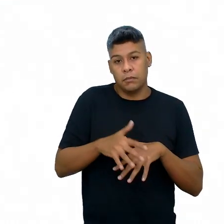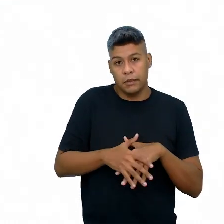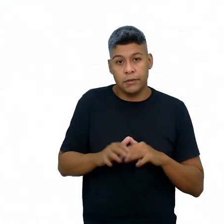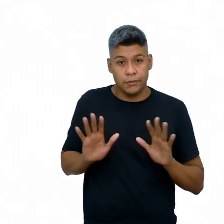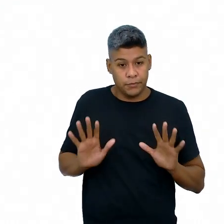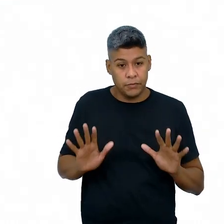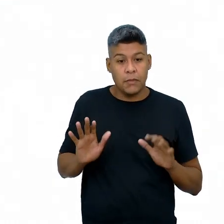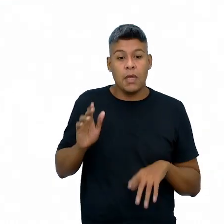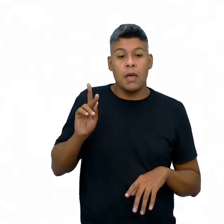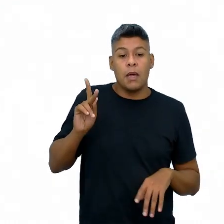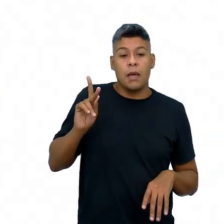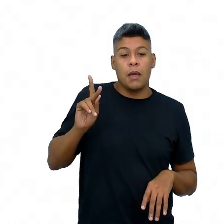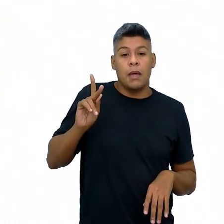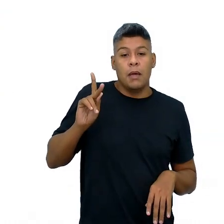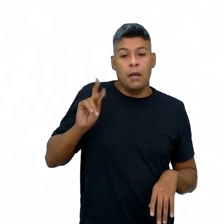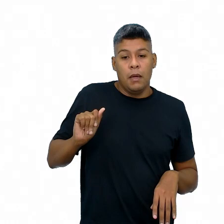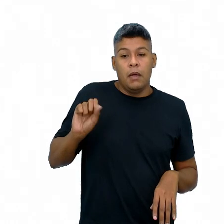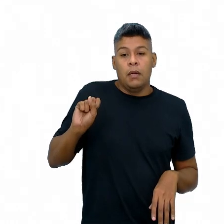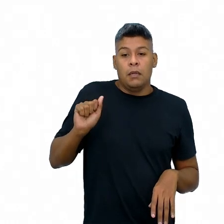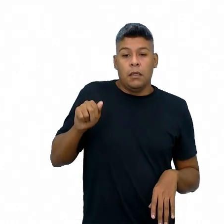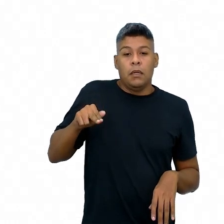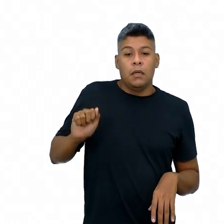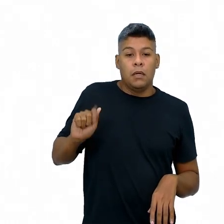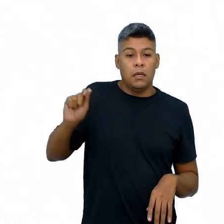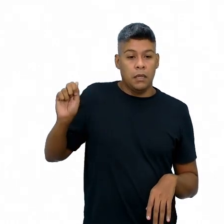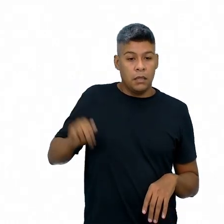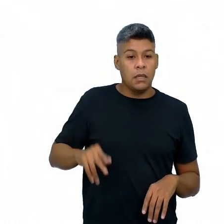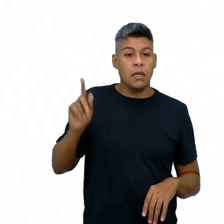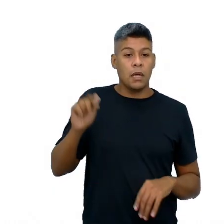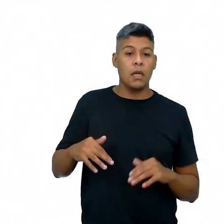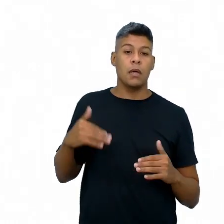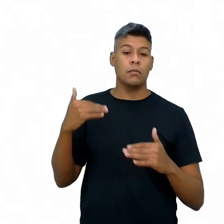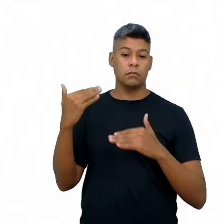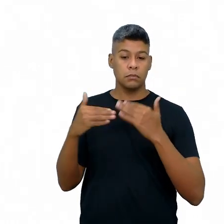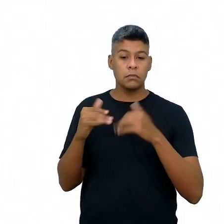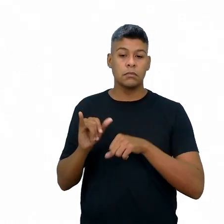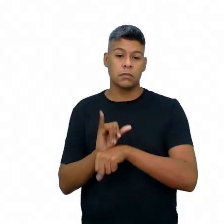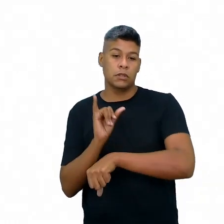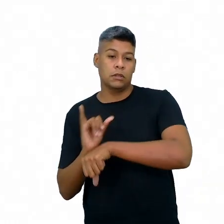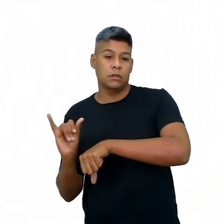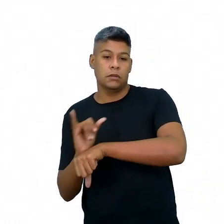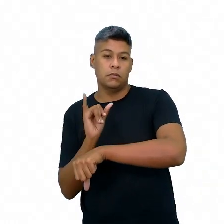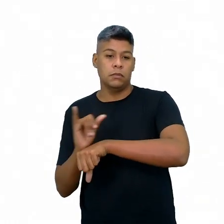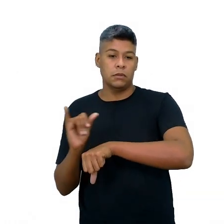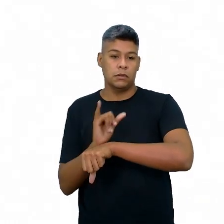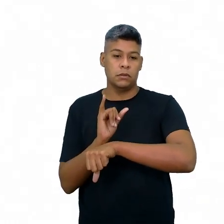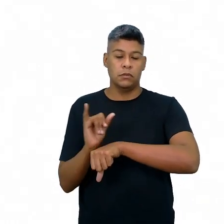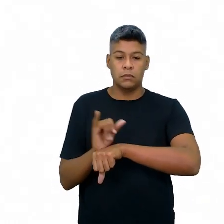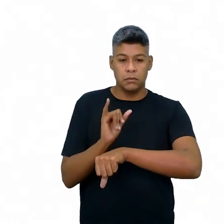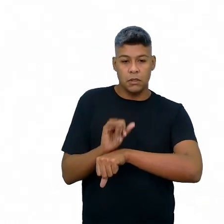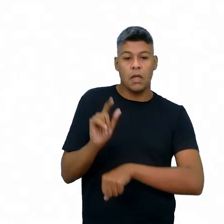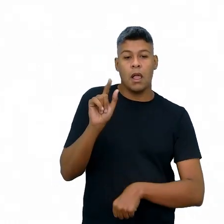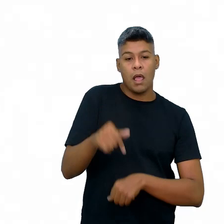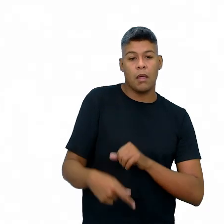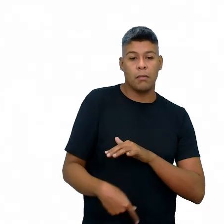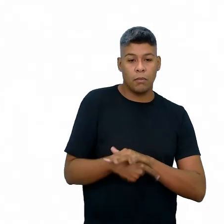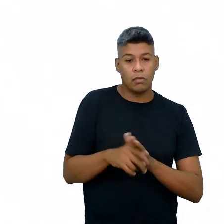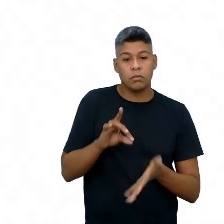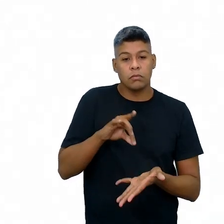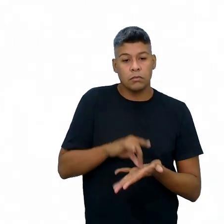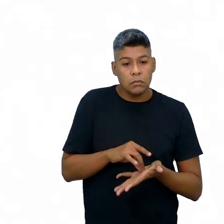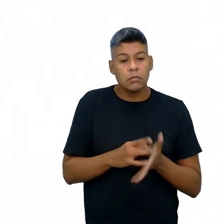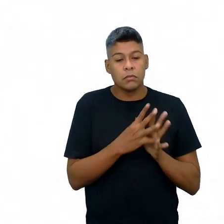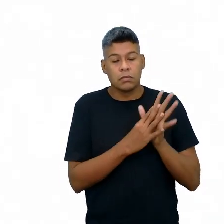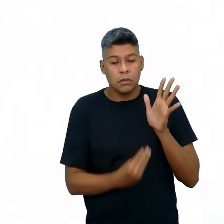o Bassanese, a modelagem matemática ela é um processo que ele é dinâmico, né? Ele é utilizado para obtenção e validação dos